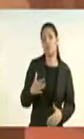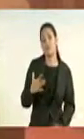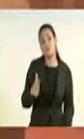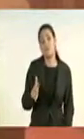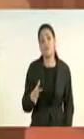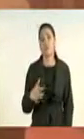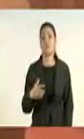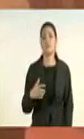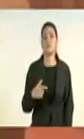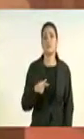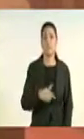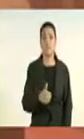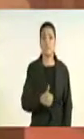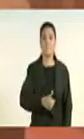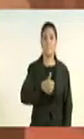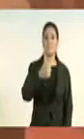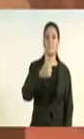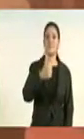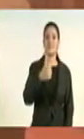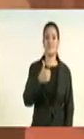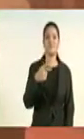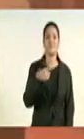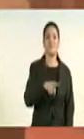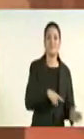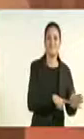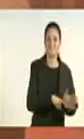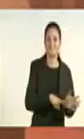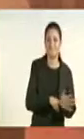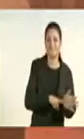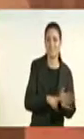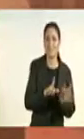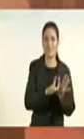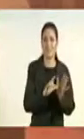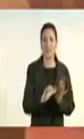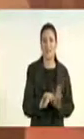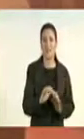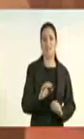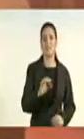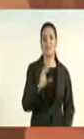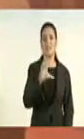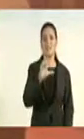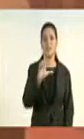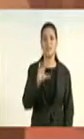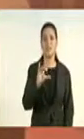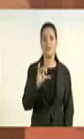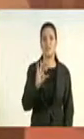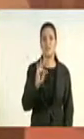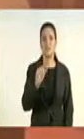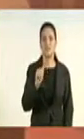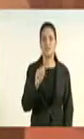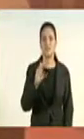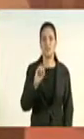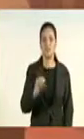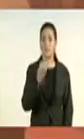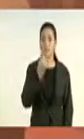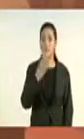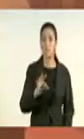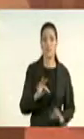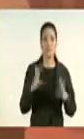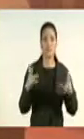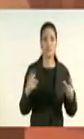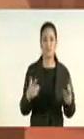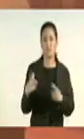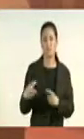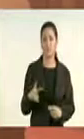essa situação, dado que diz respeito à consulta da lei de licitação, o que será bom para todos os entes públicos. Portanto, concedo uma